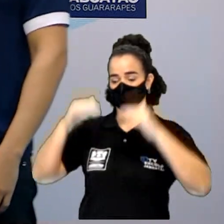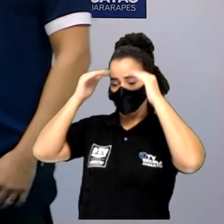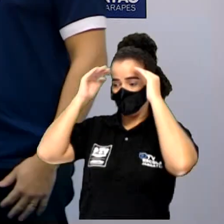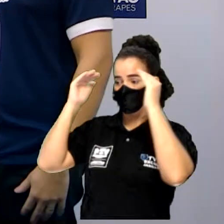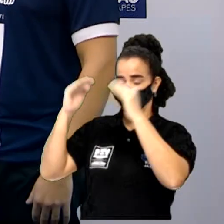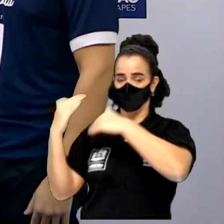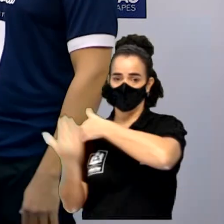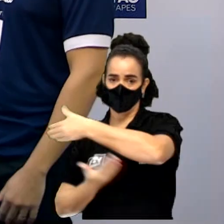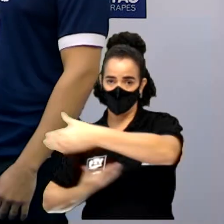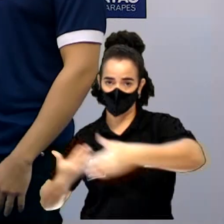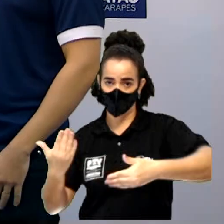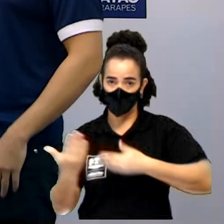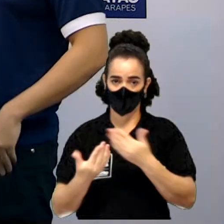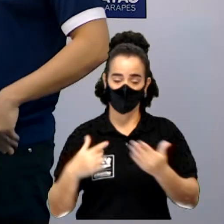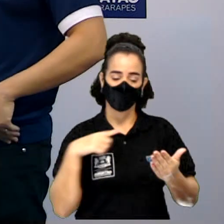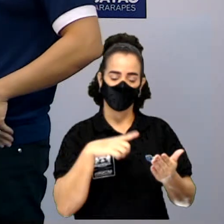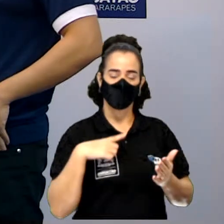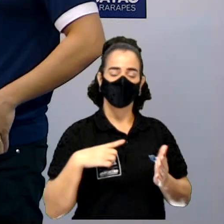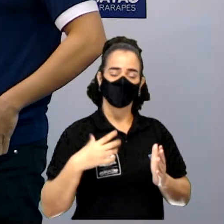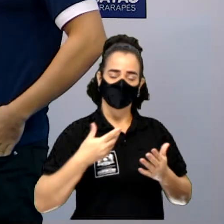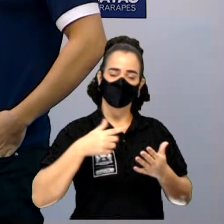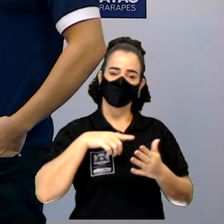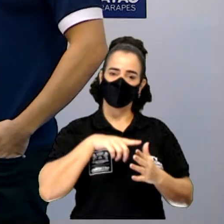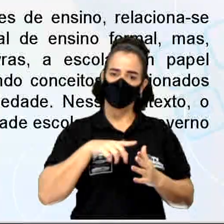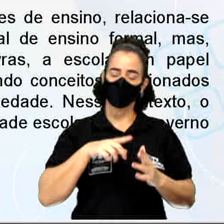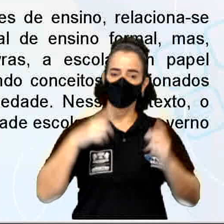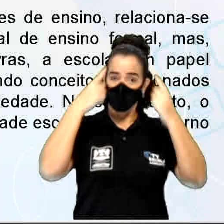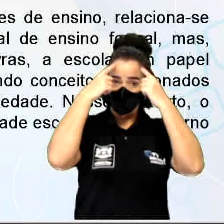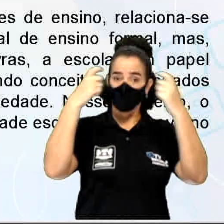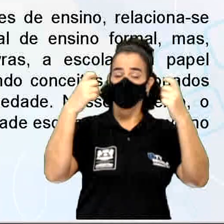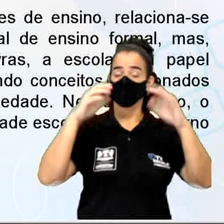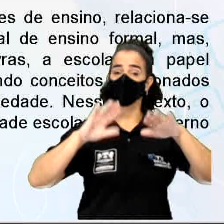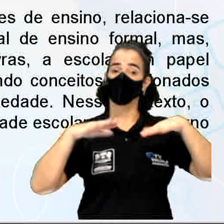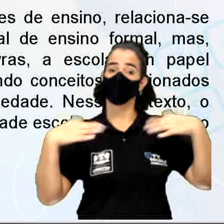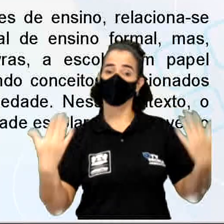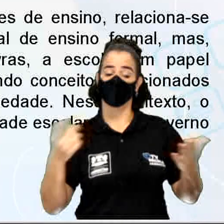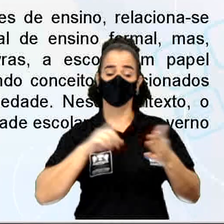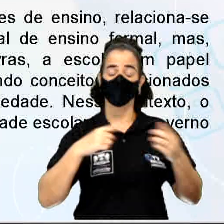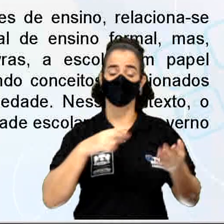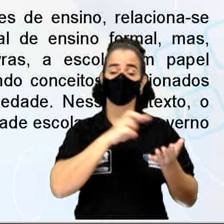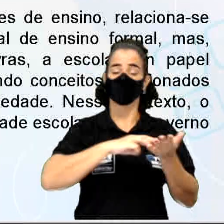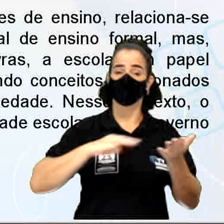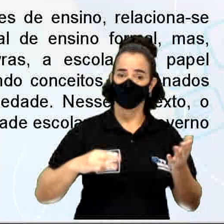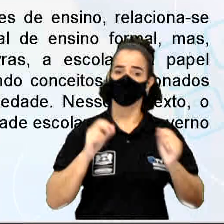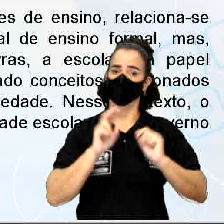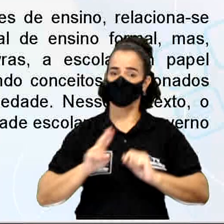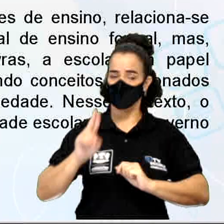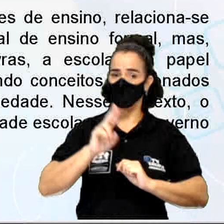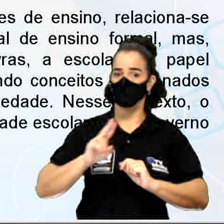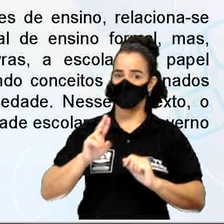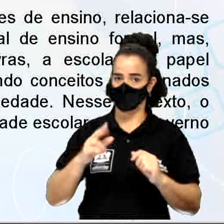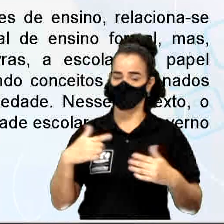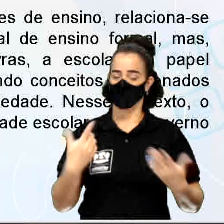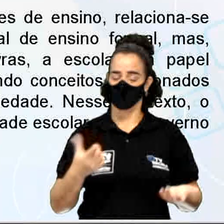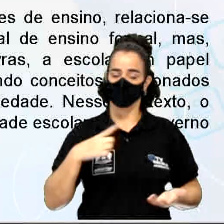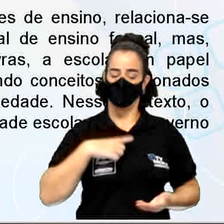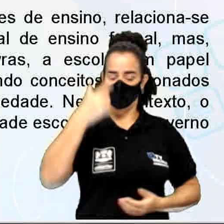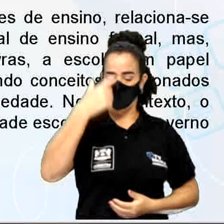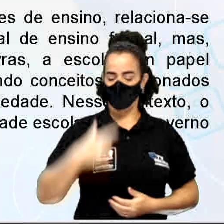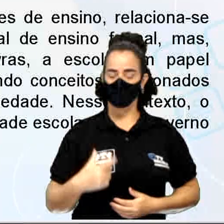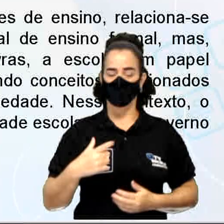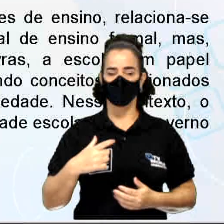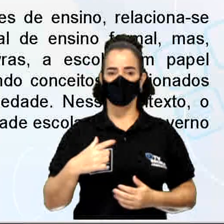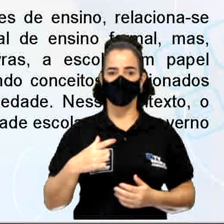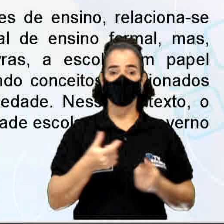mútuo ataca a raiz dessa violência. Mas quais métodos podem ser adotados para se posicionar contra o bullying? Qual o